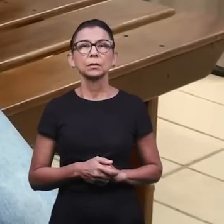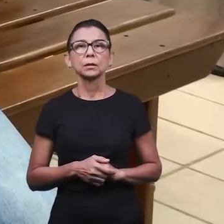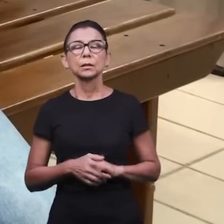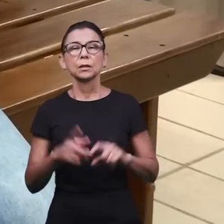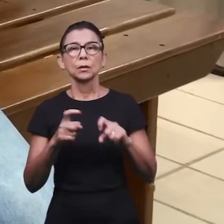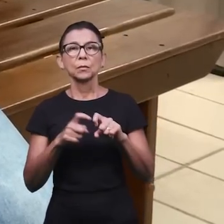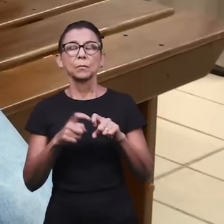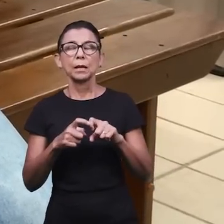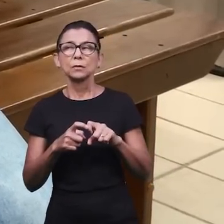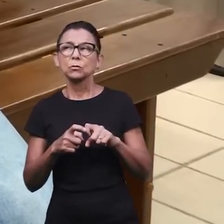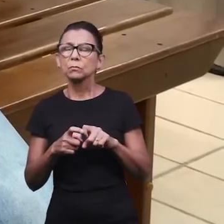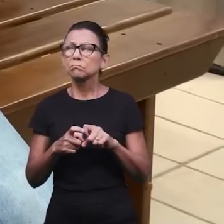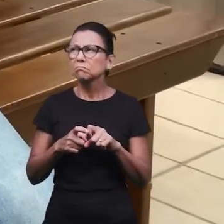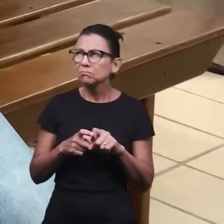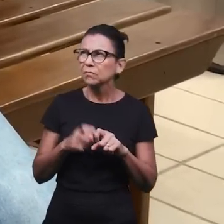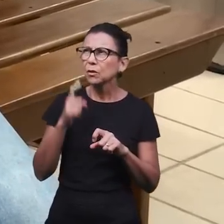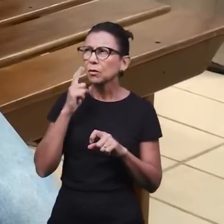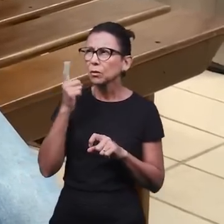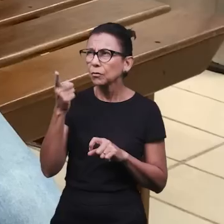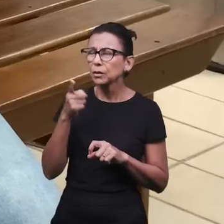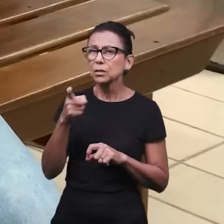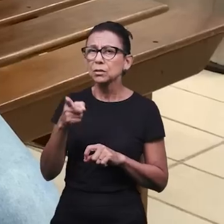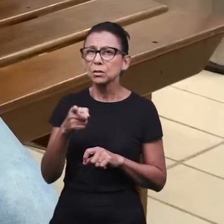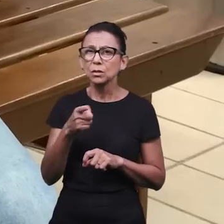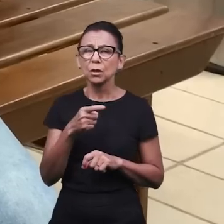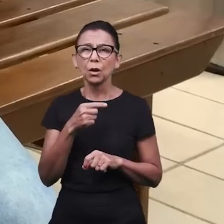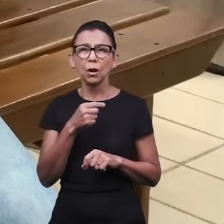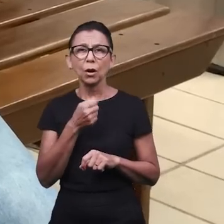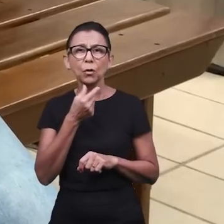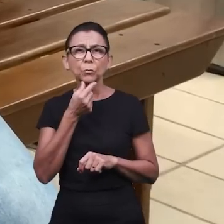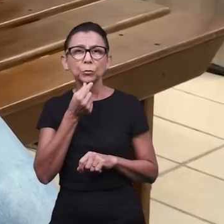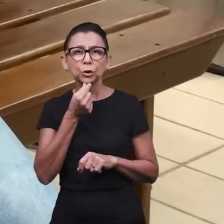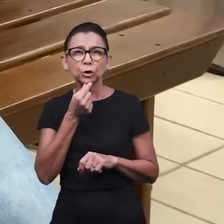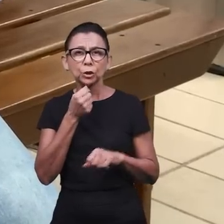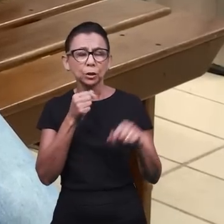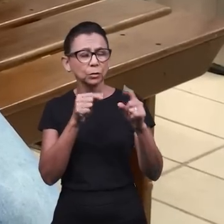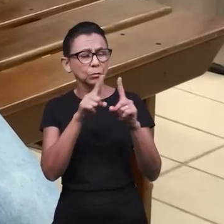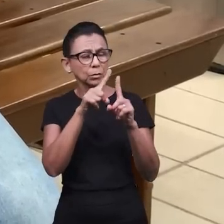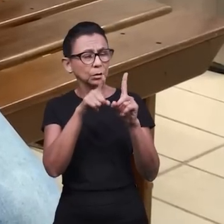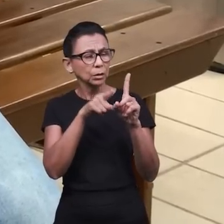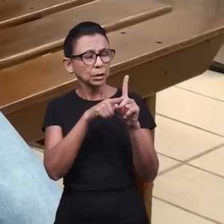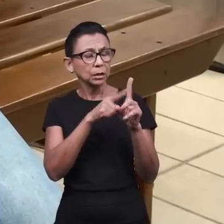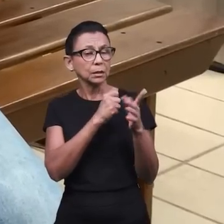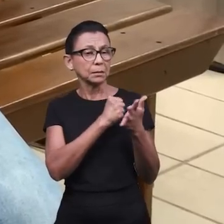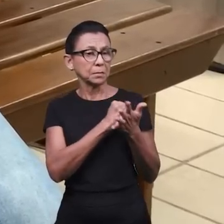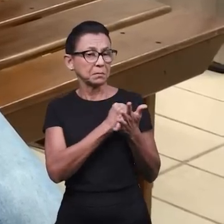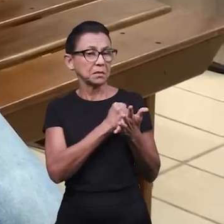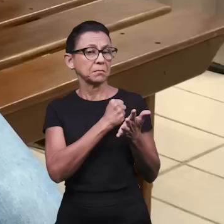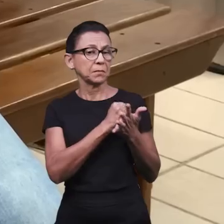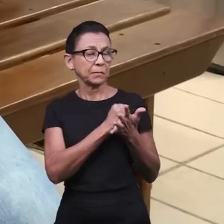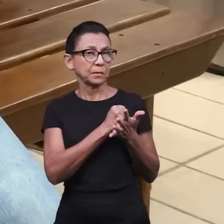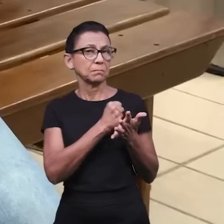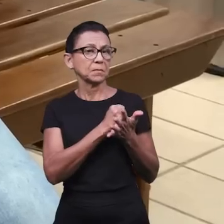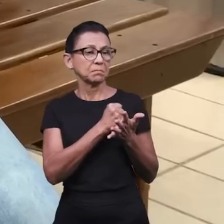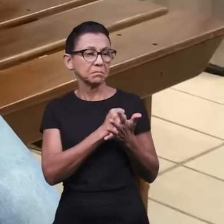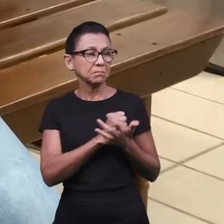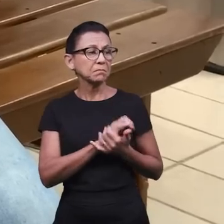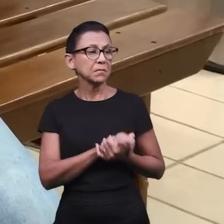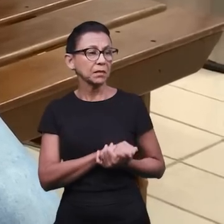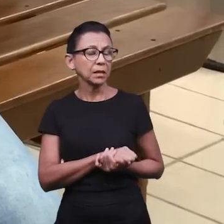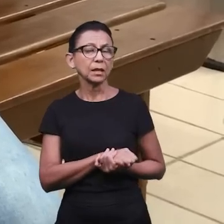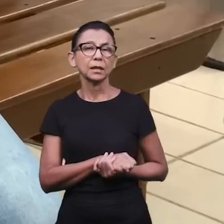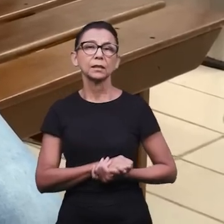coração do Miguel a bater devagarzinho, aí voltou ao normal, sabe? Uma coisa assim que... E nesse meio tempo,